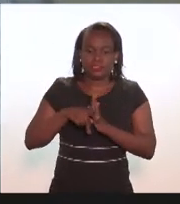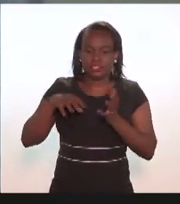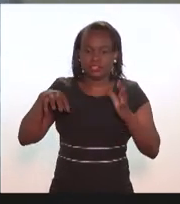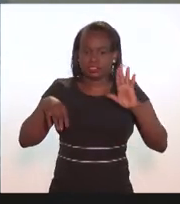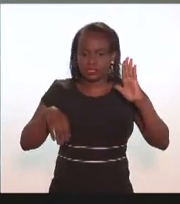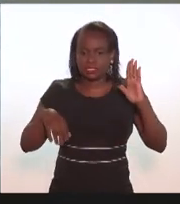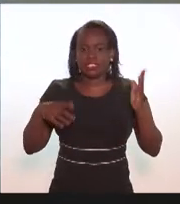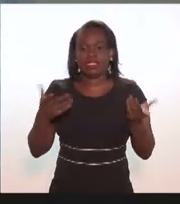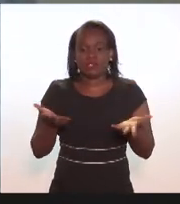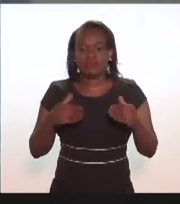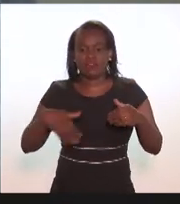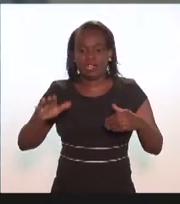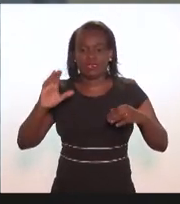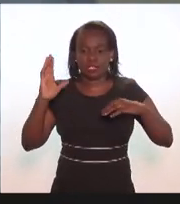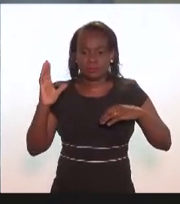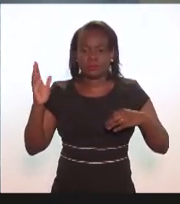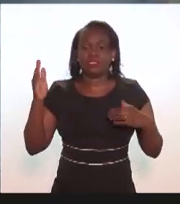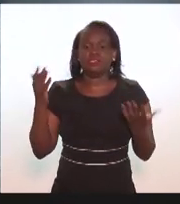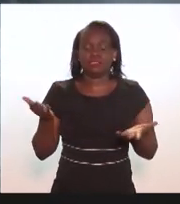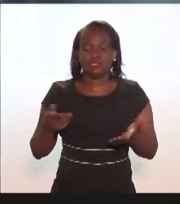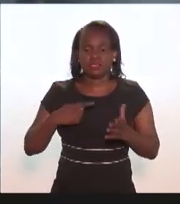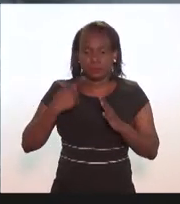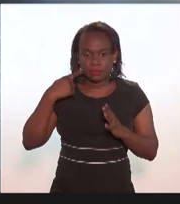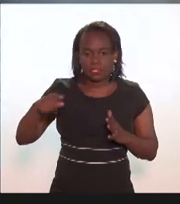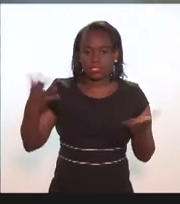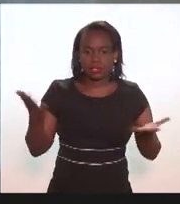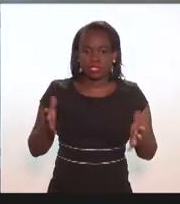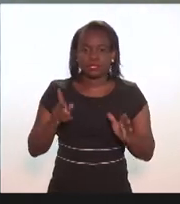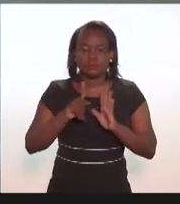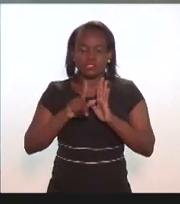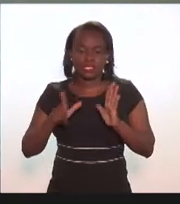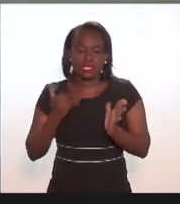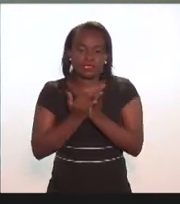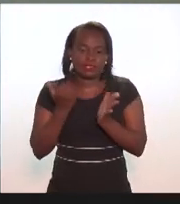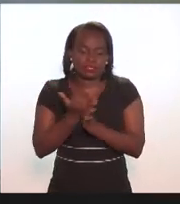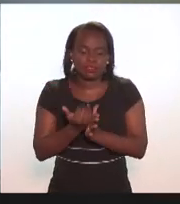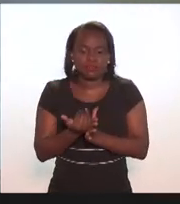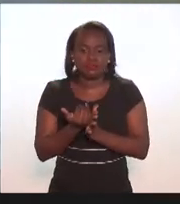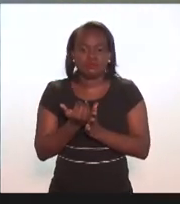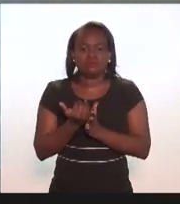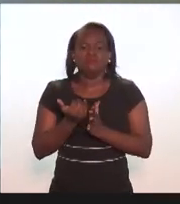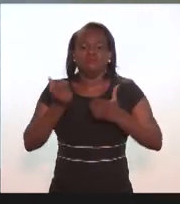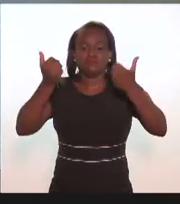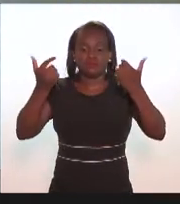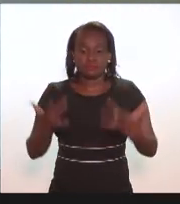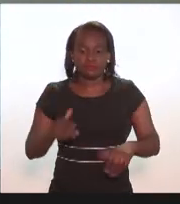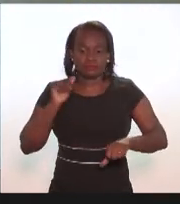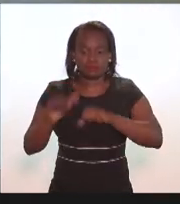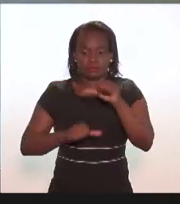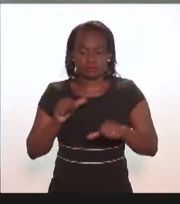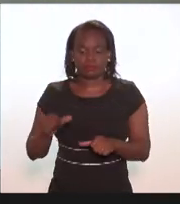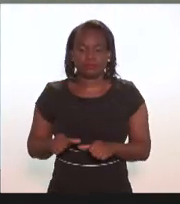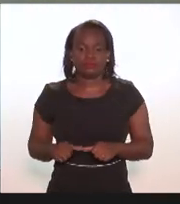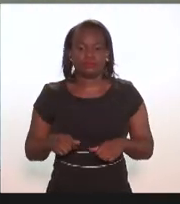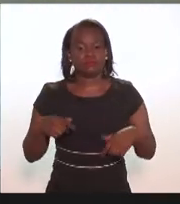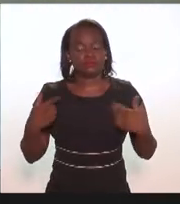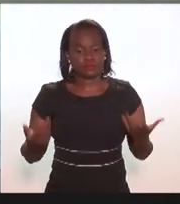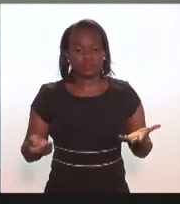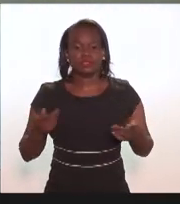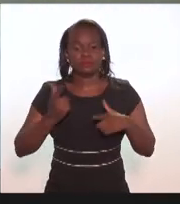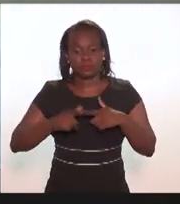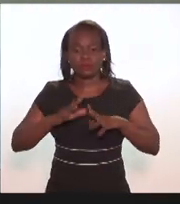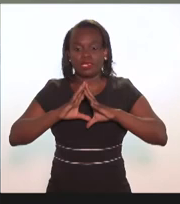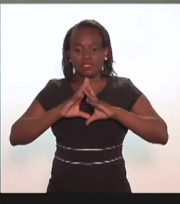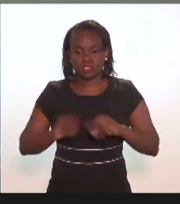agora na Câmara, vai para a Câmara essa semana, um projeto de lei complementar que vai alterar isso e, portanto,